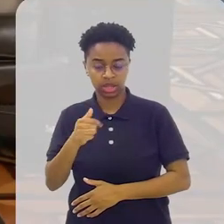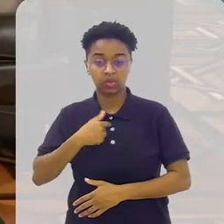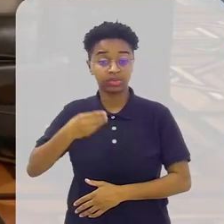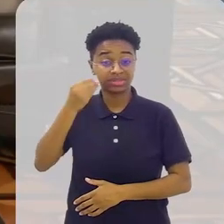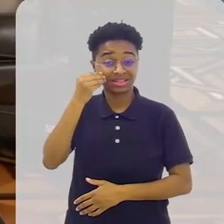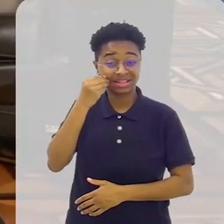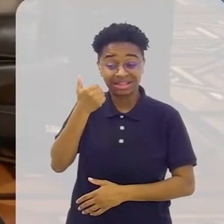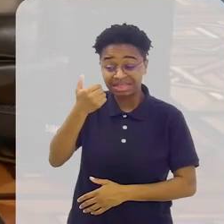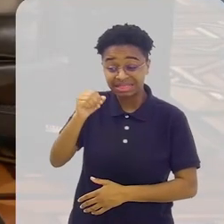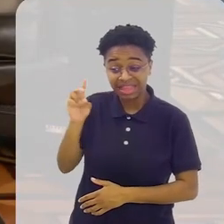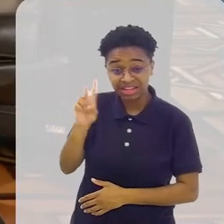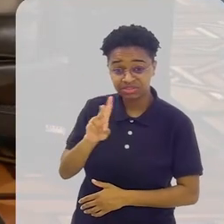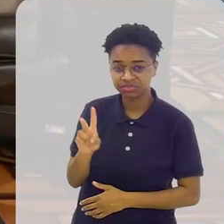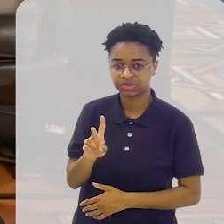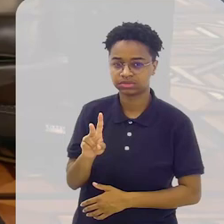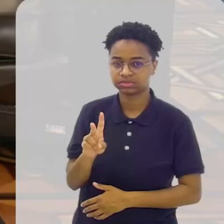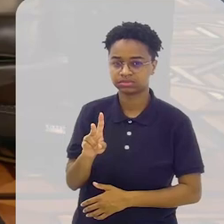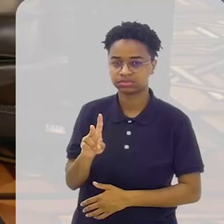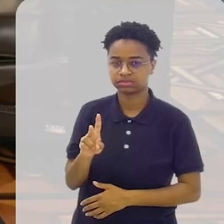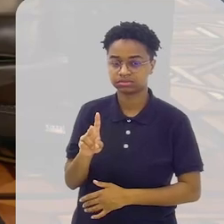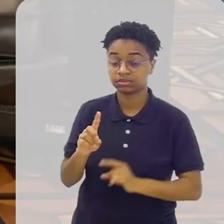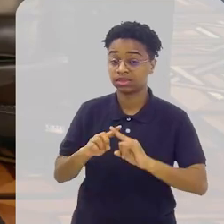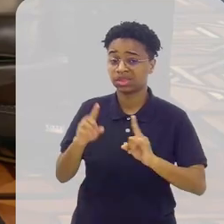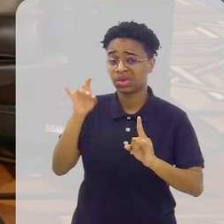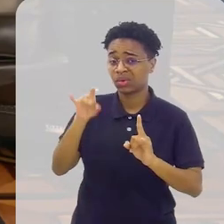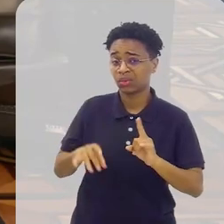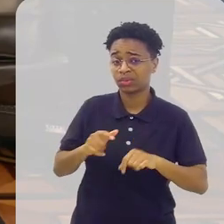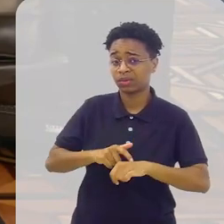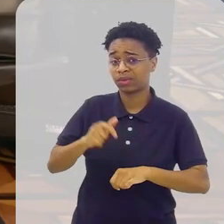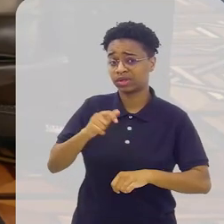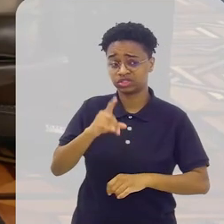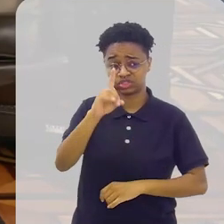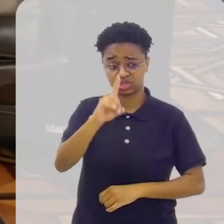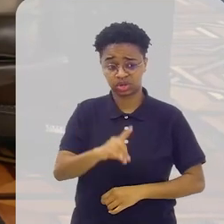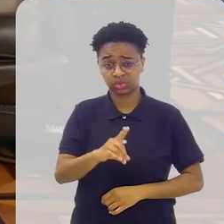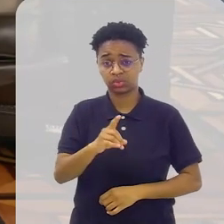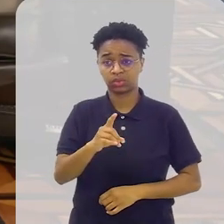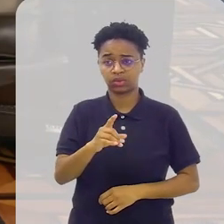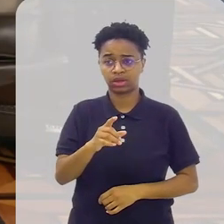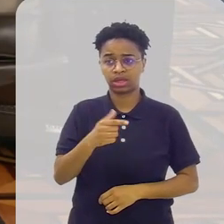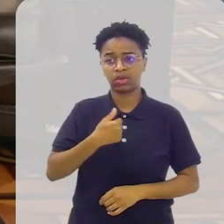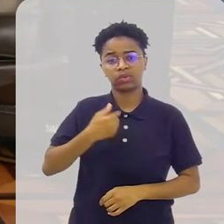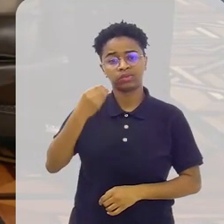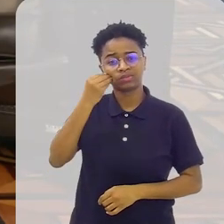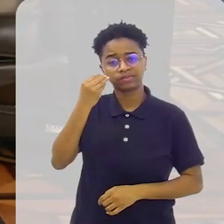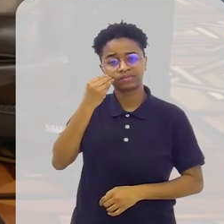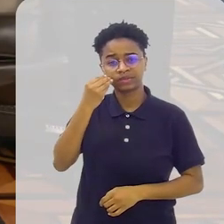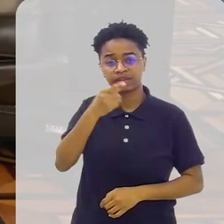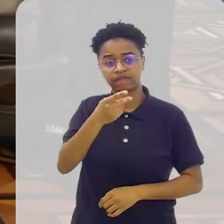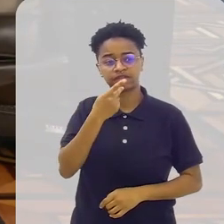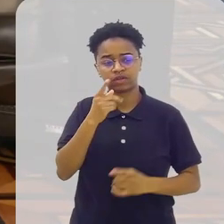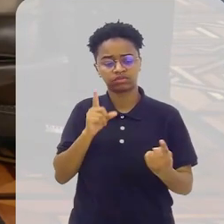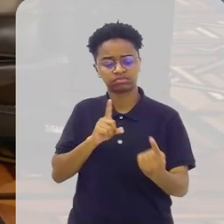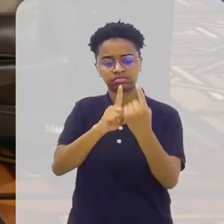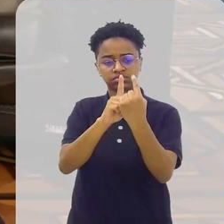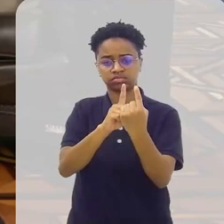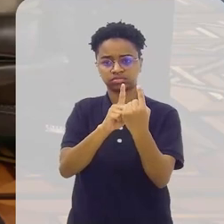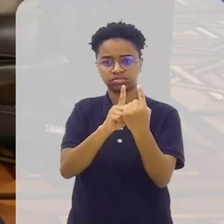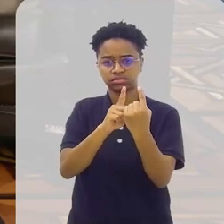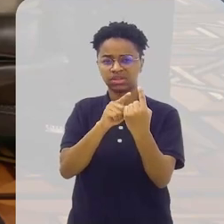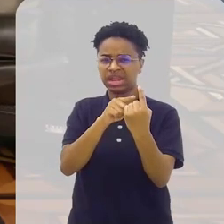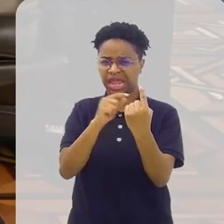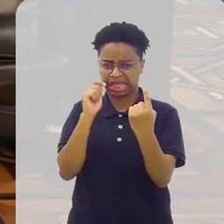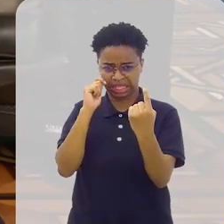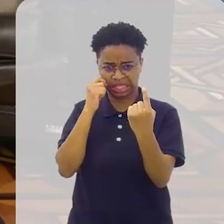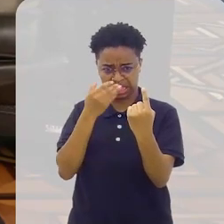e eu tentei 10 vezes pelo topo por último um dos diretores Dessa rádio Eu estava tentando ele